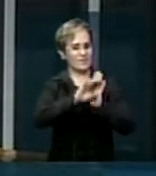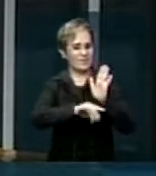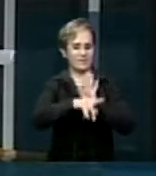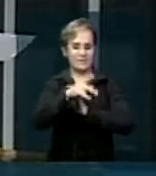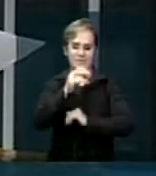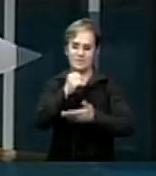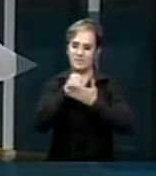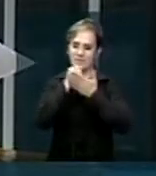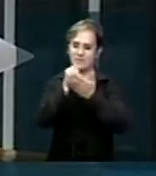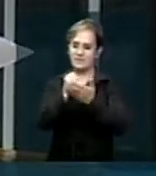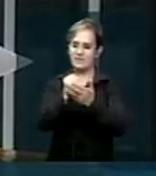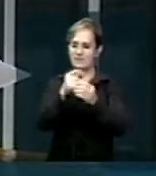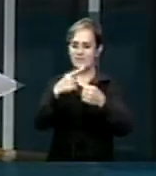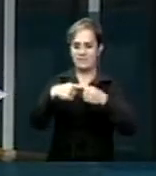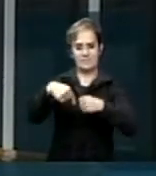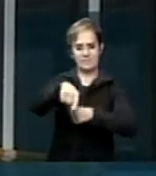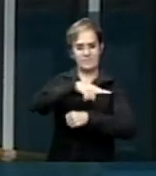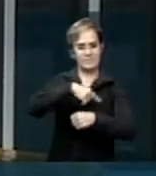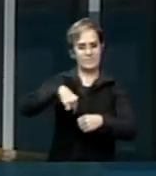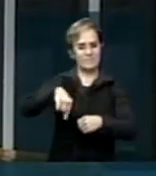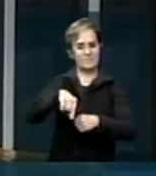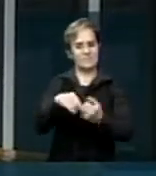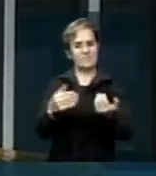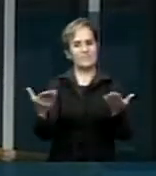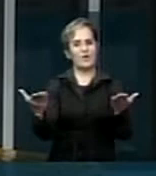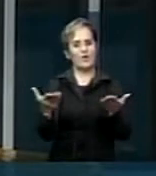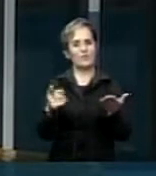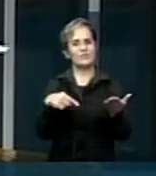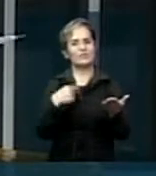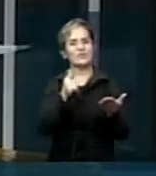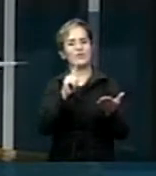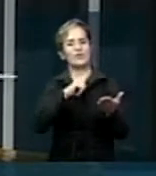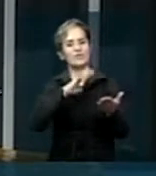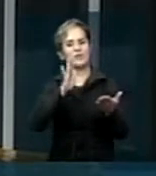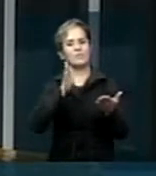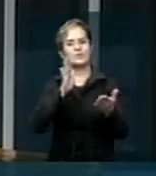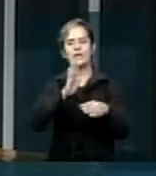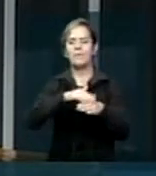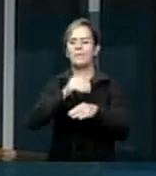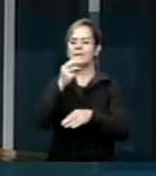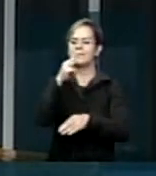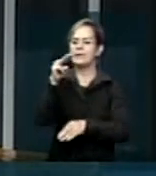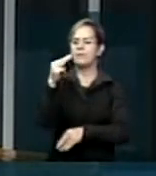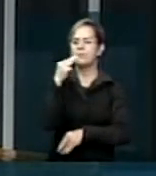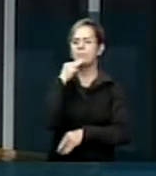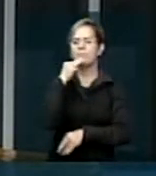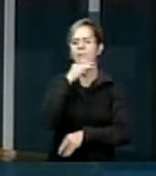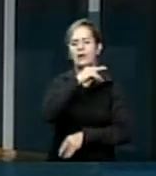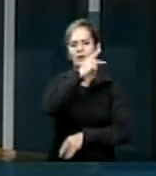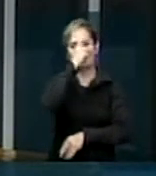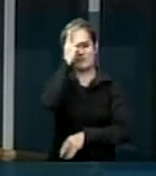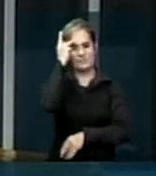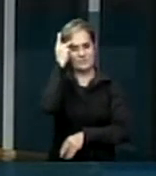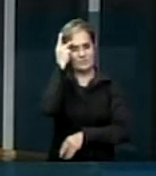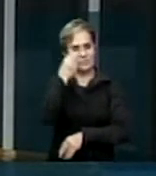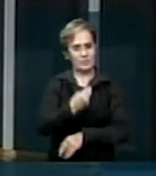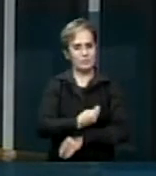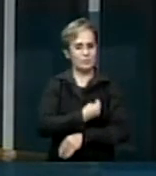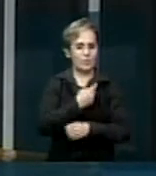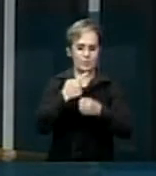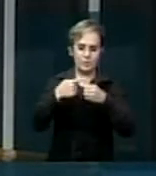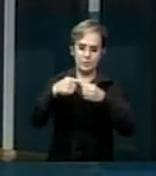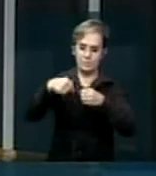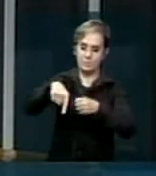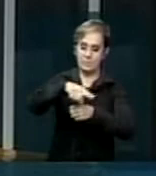região metropolitana de Brasília, hoje nós já contamos com mais de 3 milhões de pessoas. Portanto, senhor